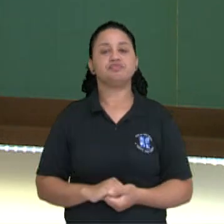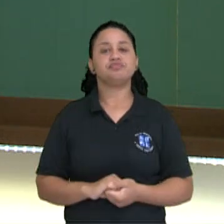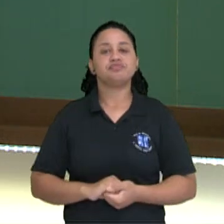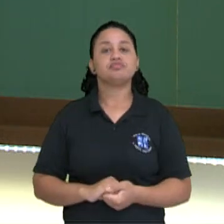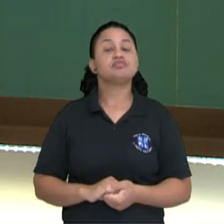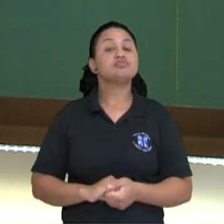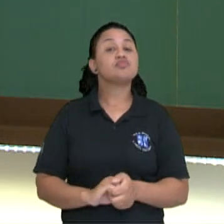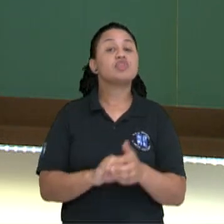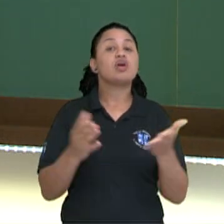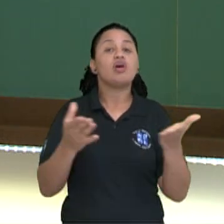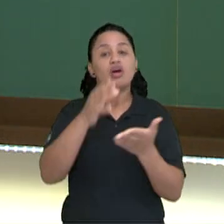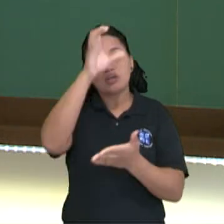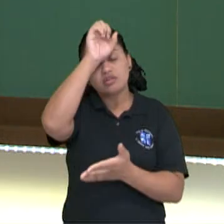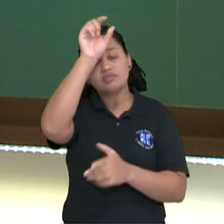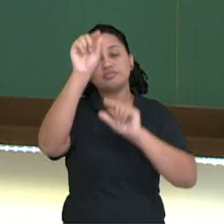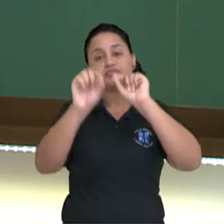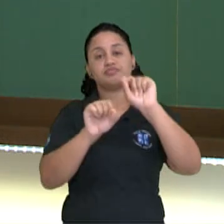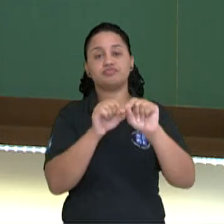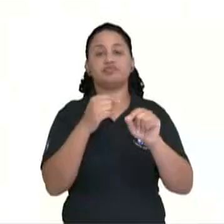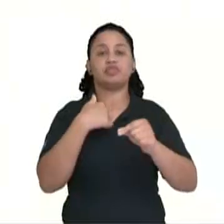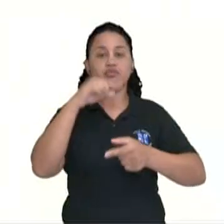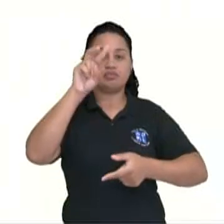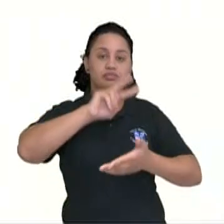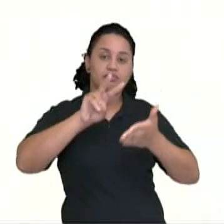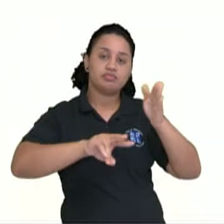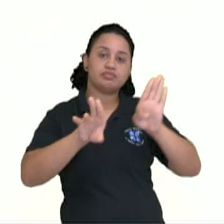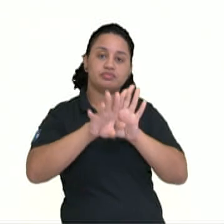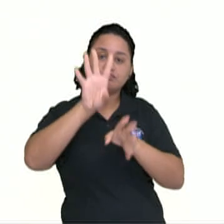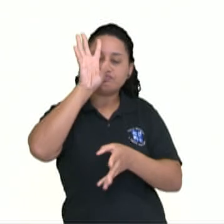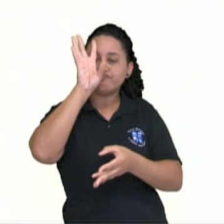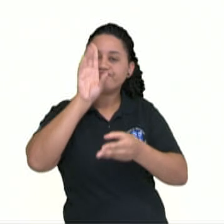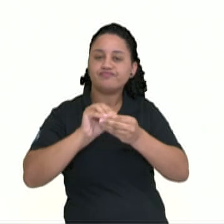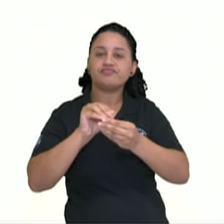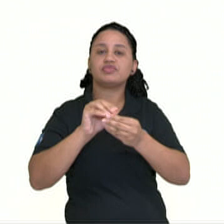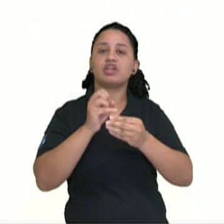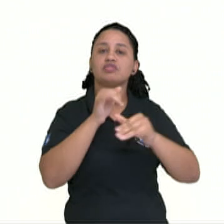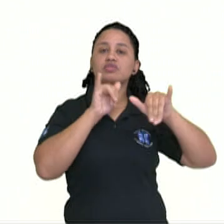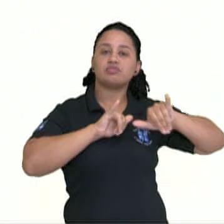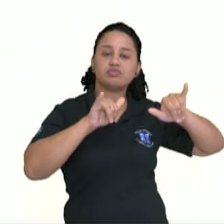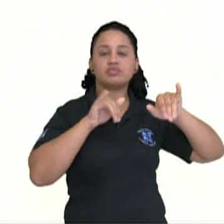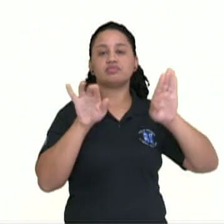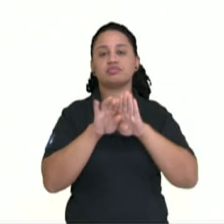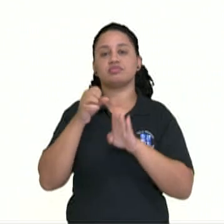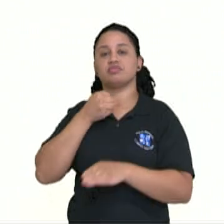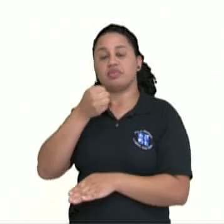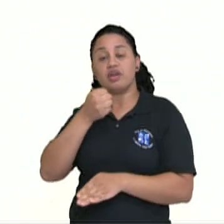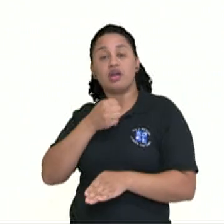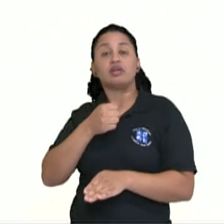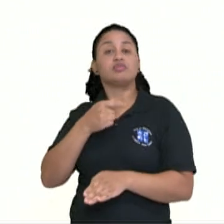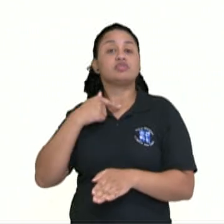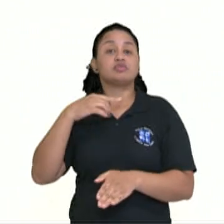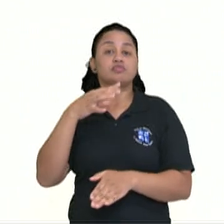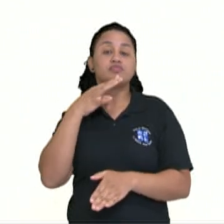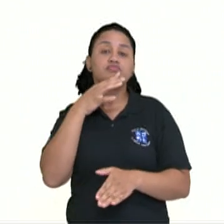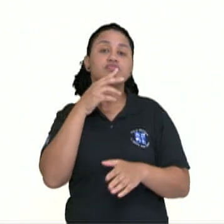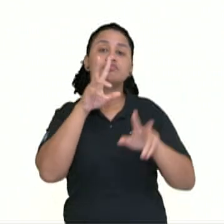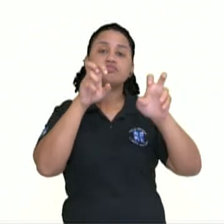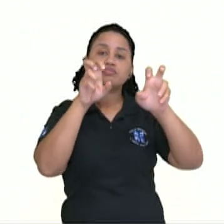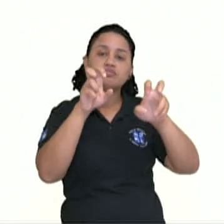O que aprendemos hoje? Lemos e interpretamos notícias e reportagem, conhecemos a temática abordada,